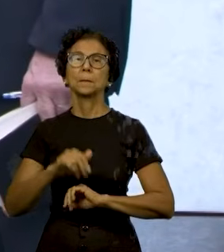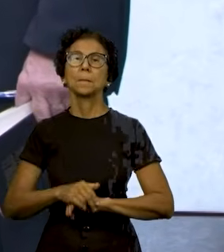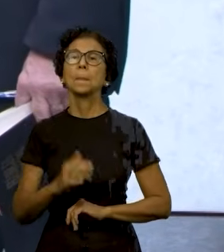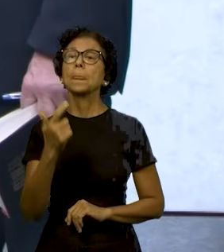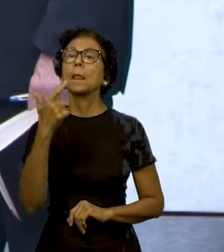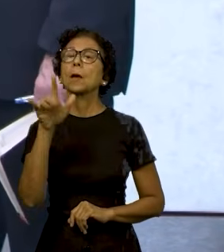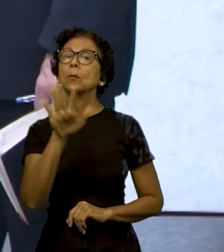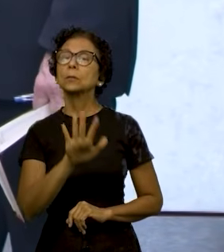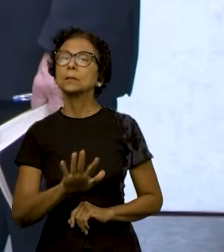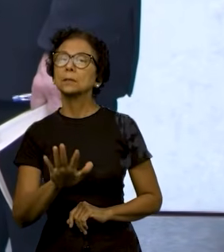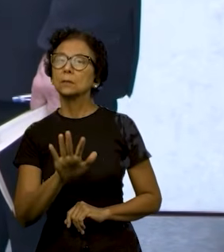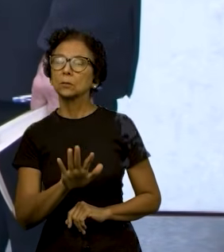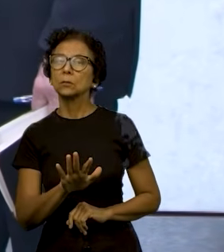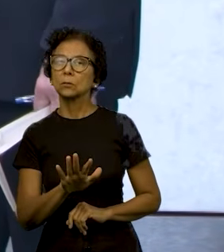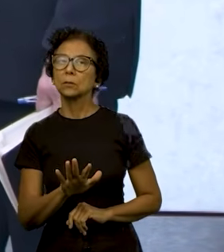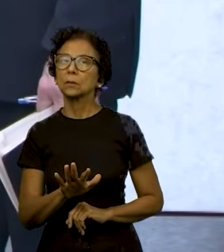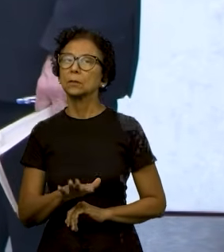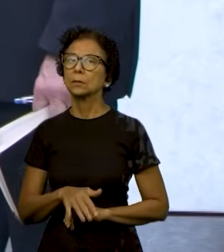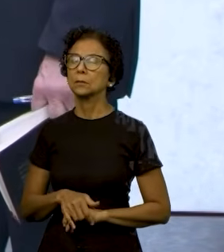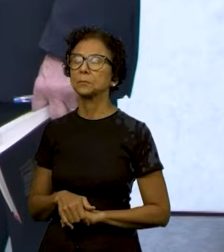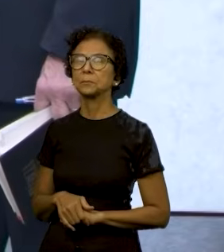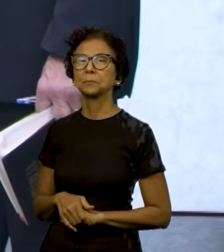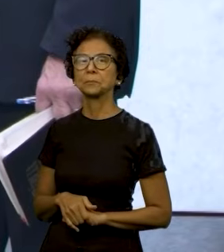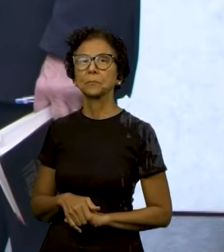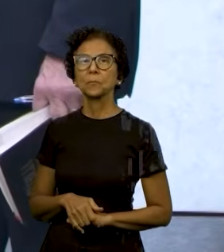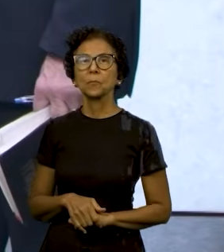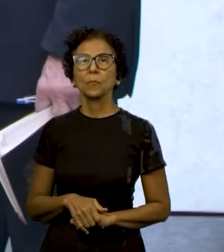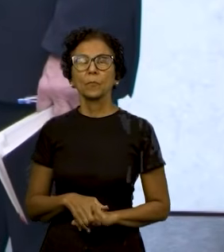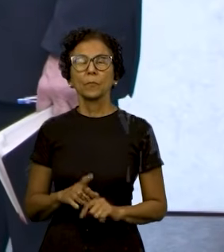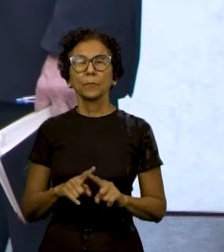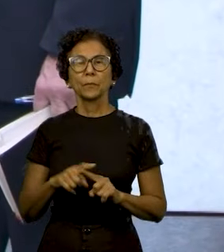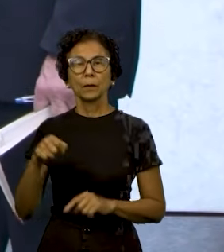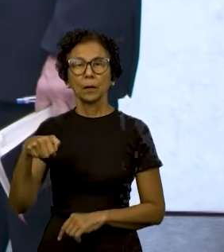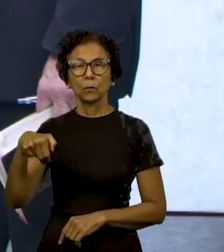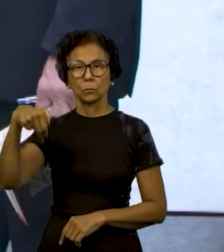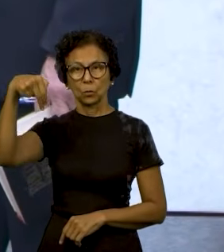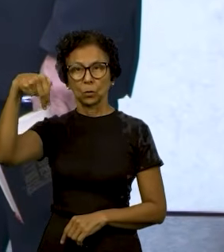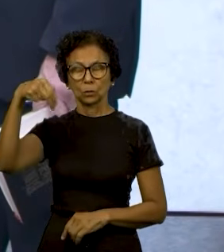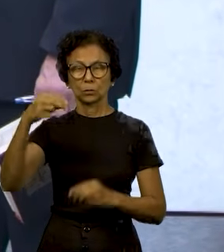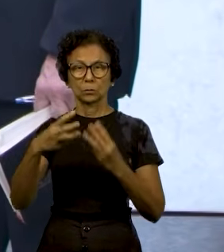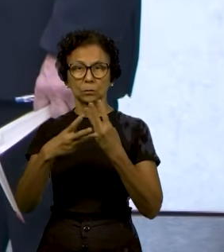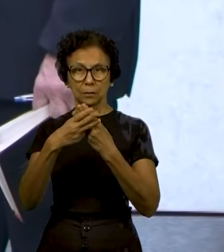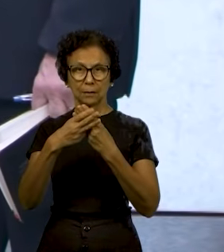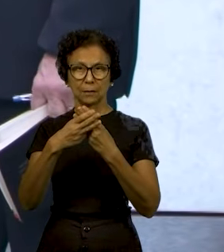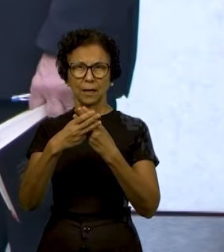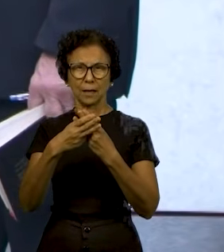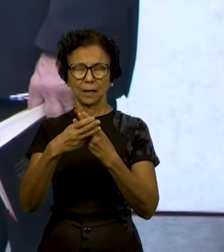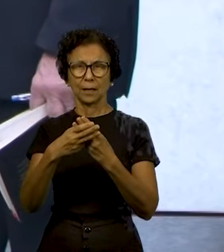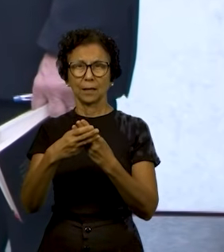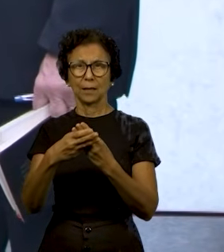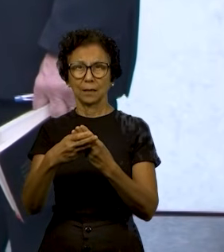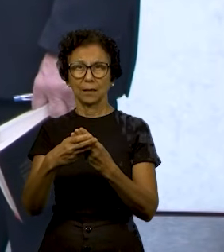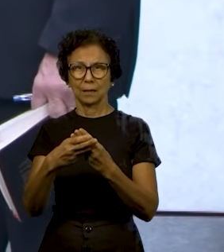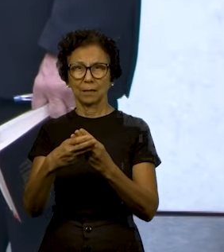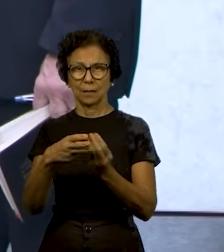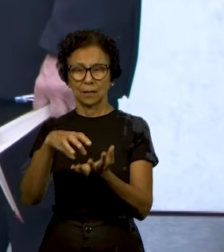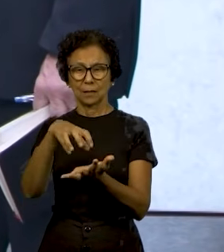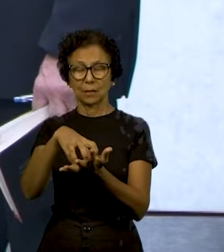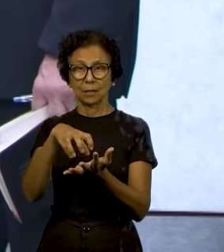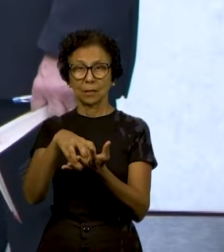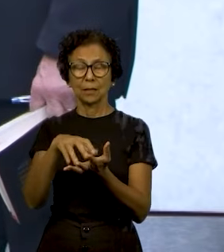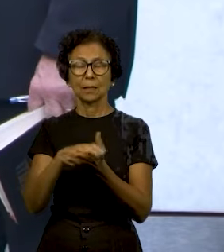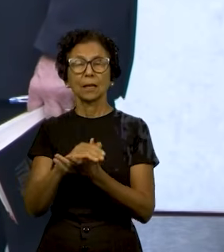outras regiões incorporadas até posteriormente, como a Idumeia, mas ao norte da Judéia, na parte central de Israel, nós